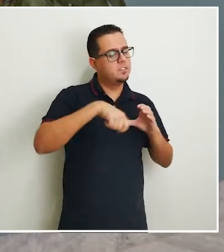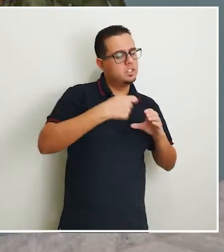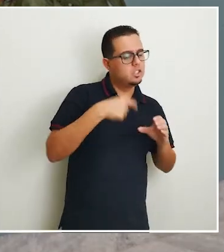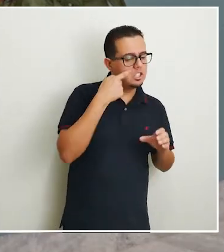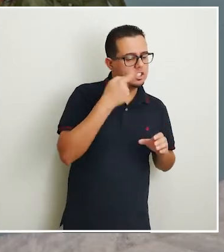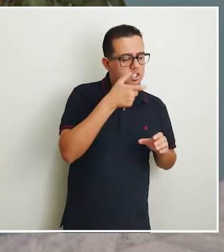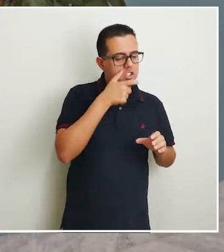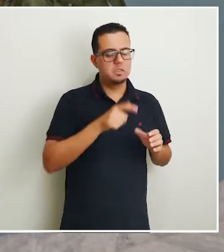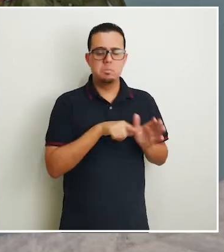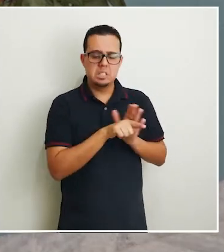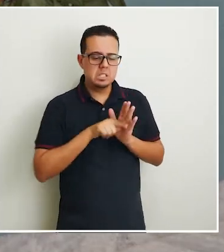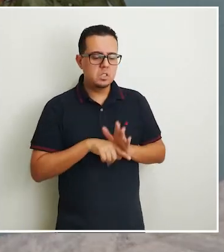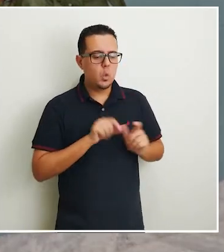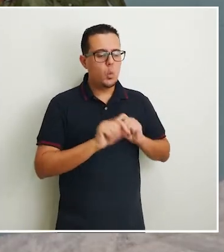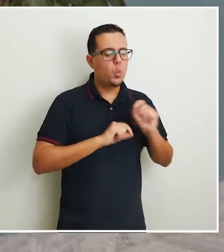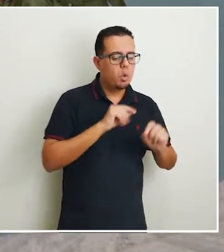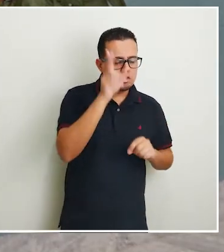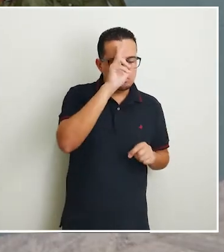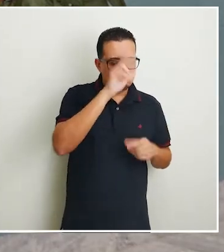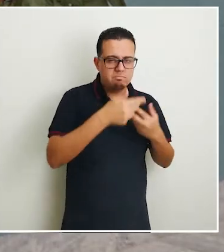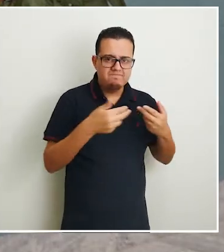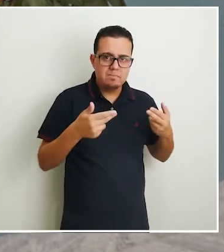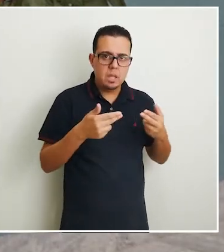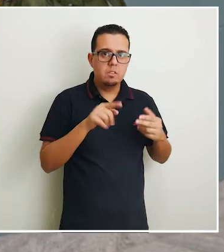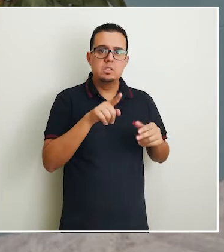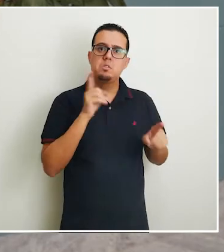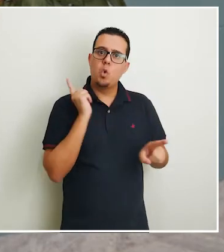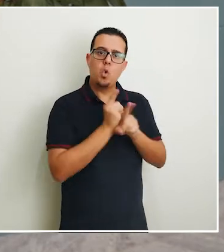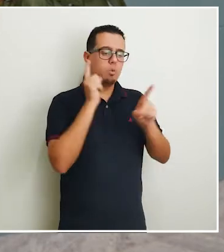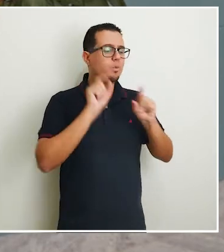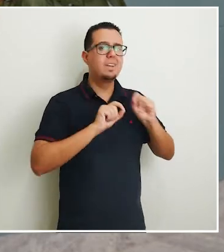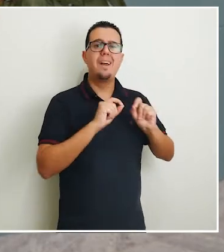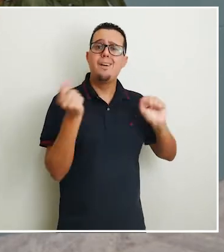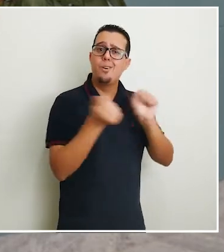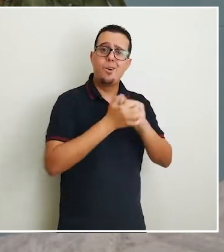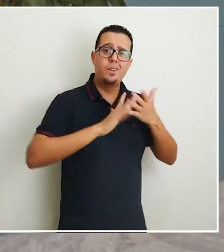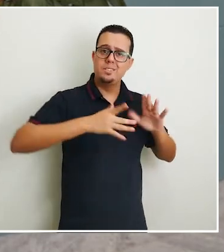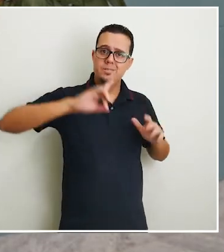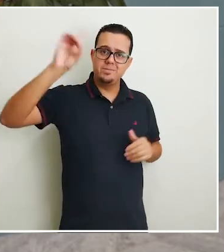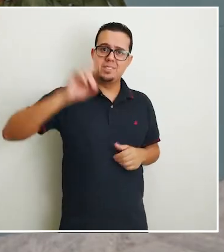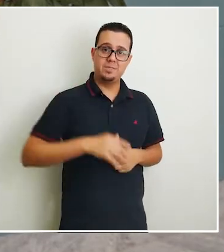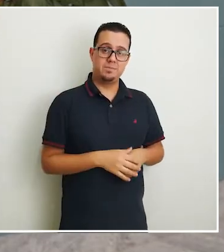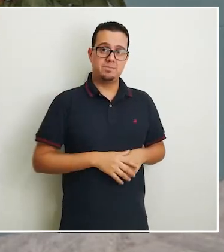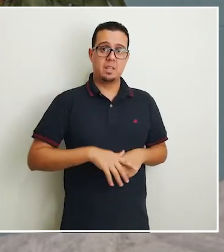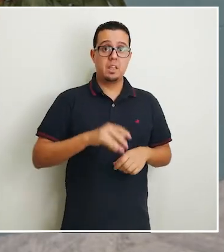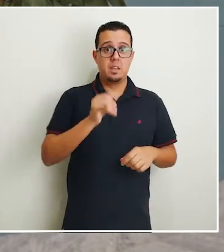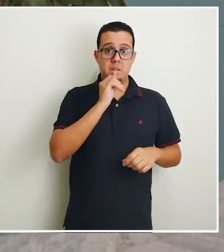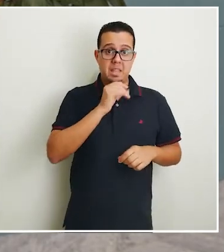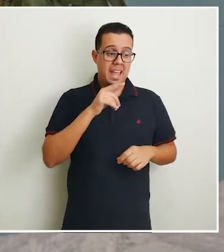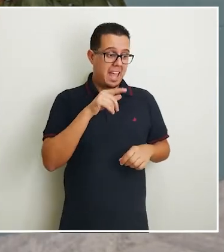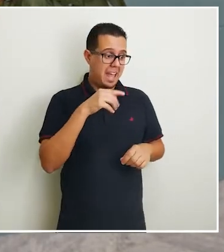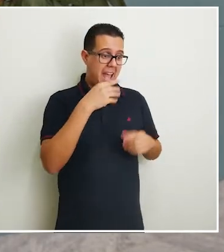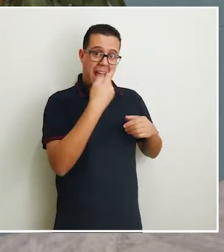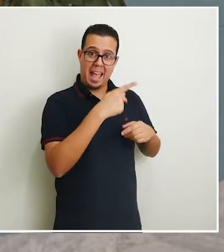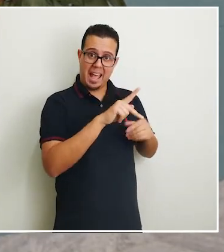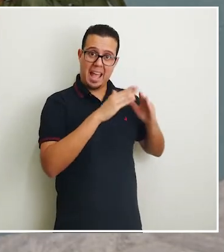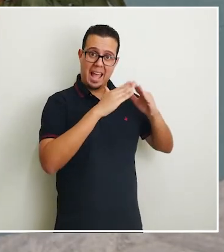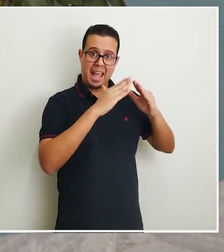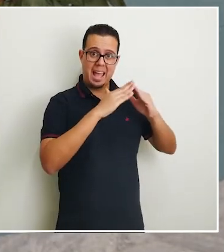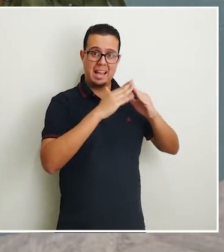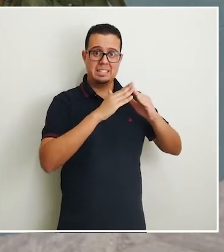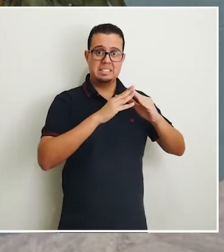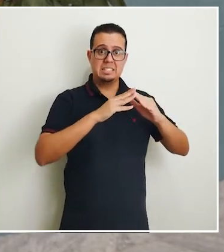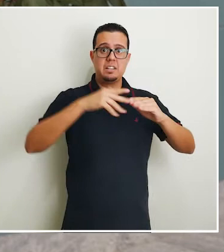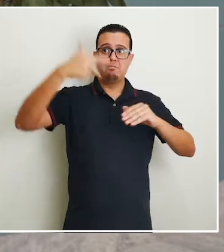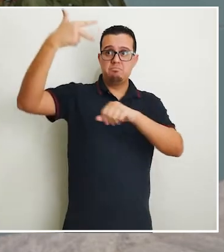acessados, pesquisa tudo e você vai ter um encontro com a glória de Deus ali. Instala uma câmera escondida na casa dele, veja como ele se relaciona com